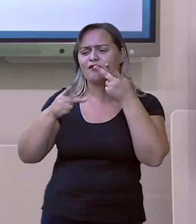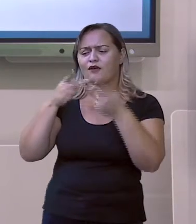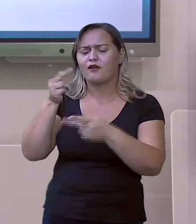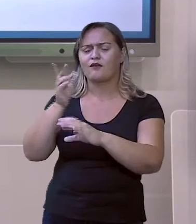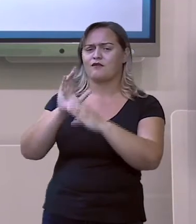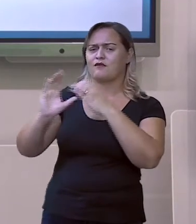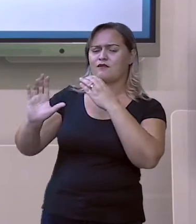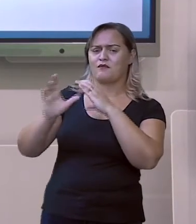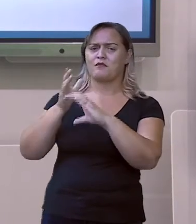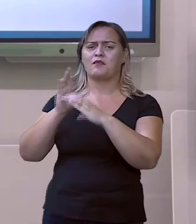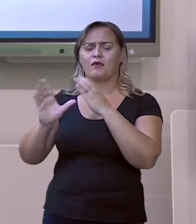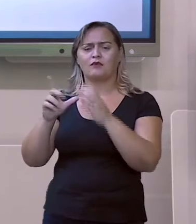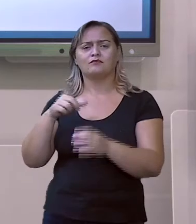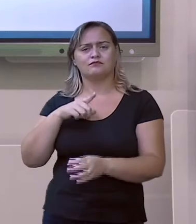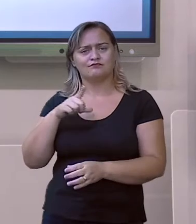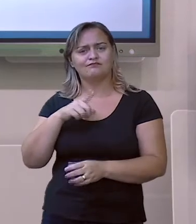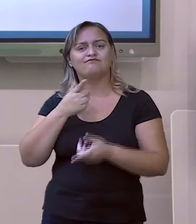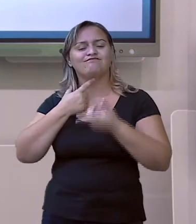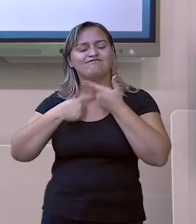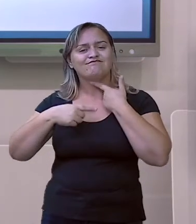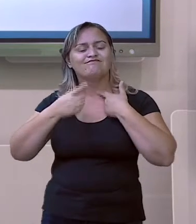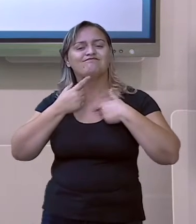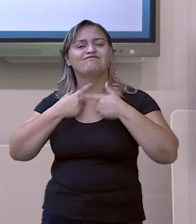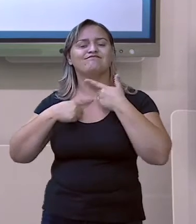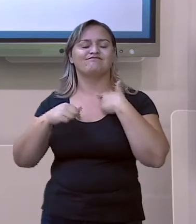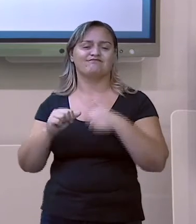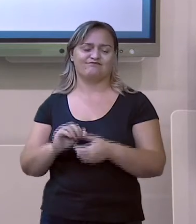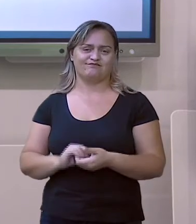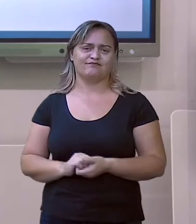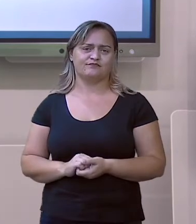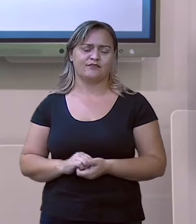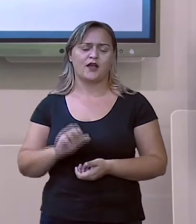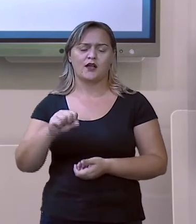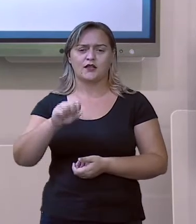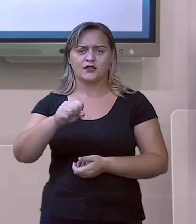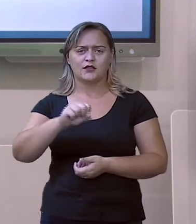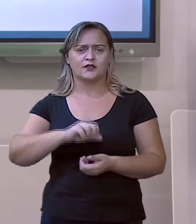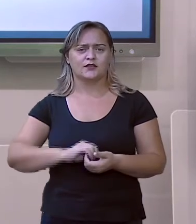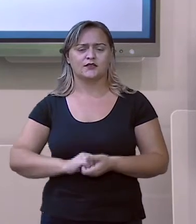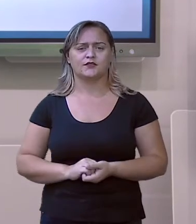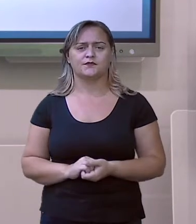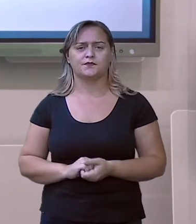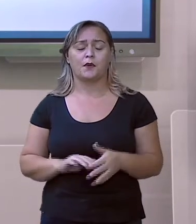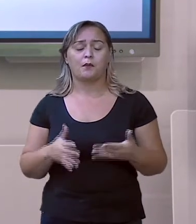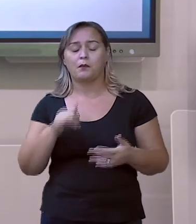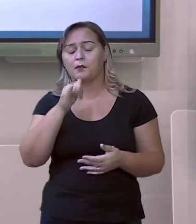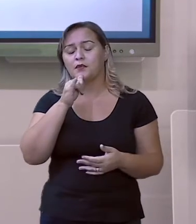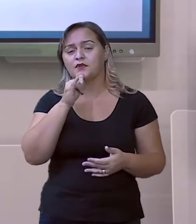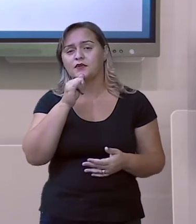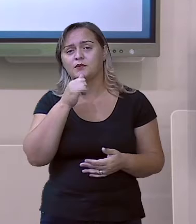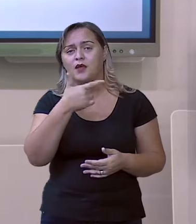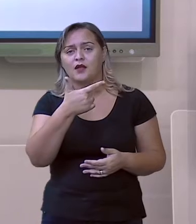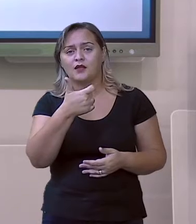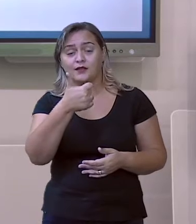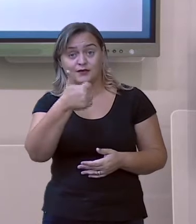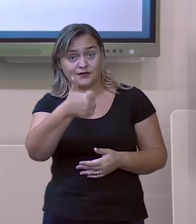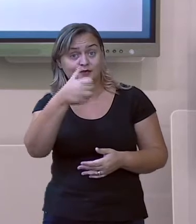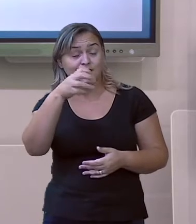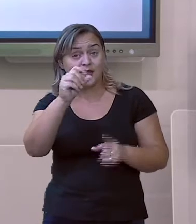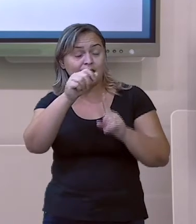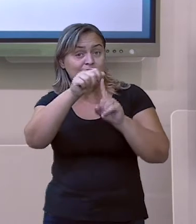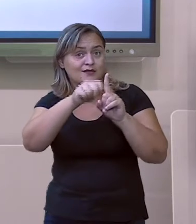entre palavra e um conceito por volta de 10 a 12 meses de idade. Mas nessa idade, a criança